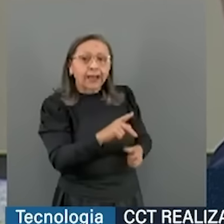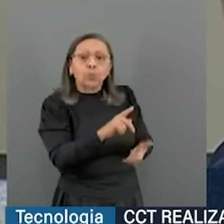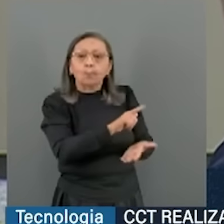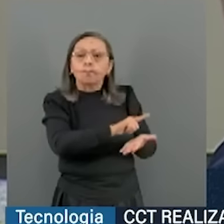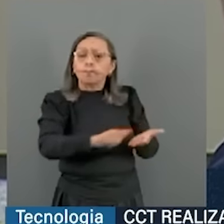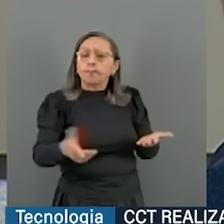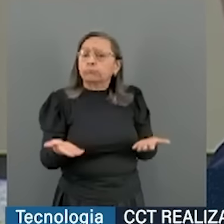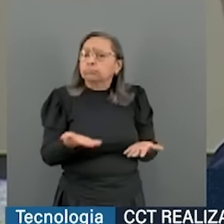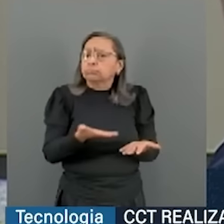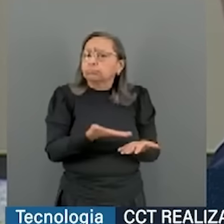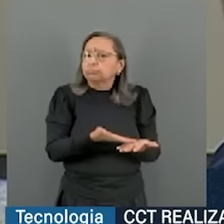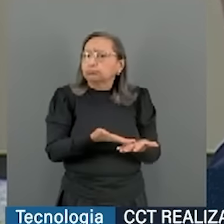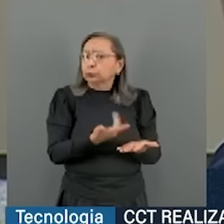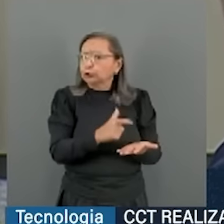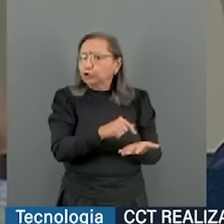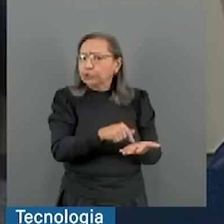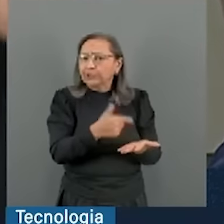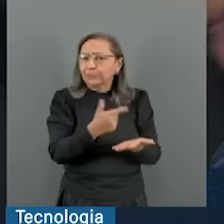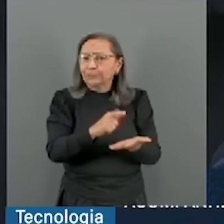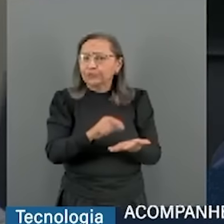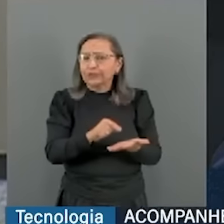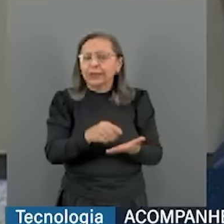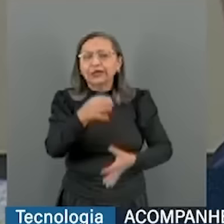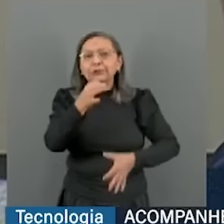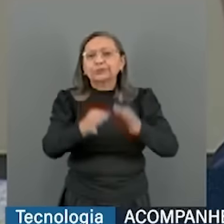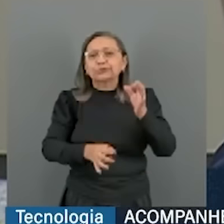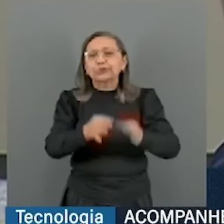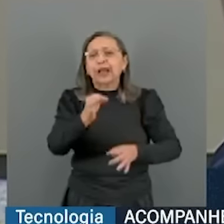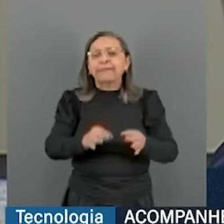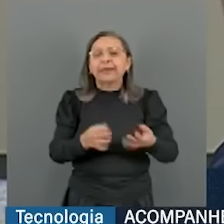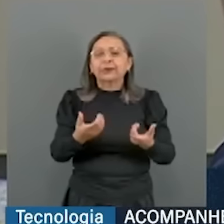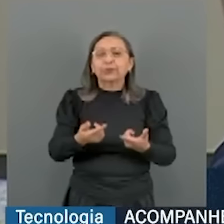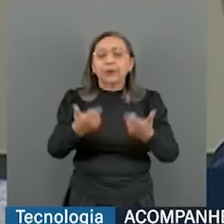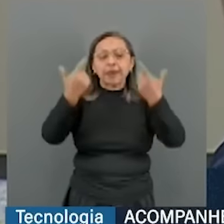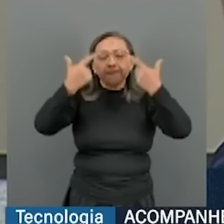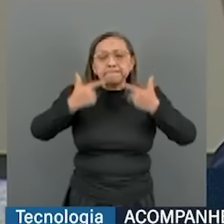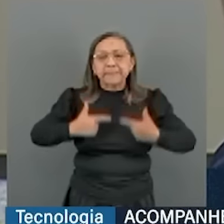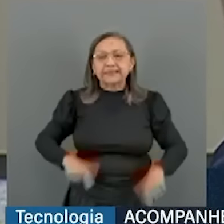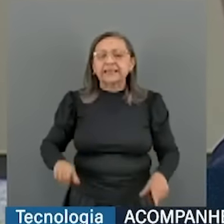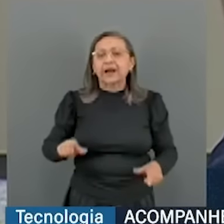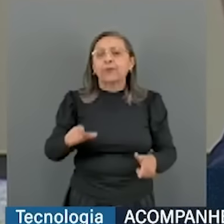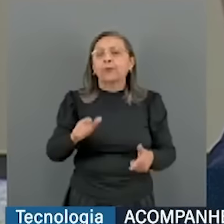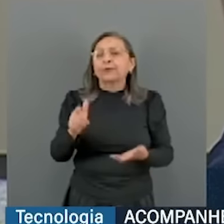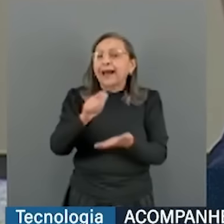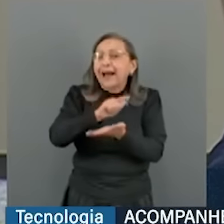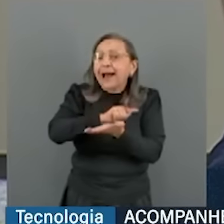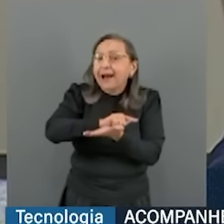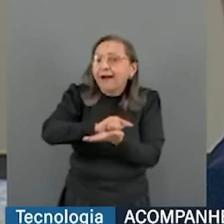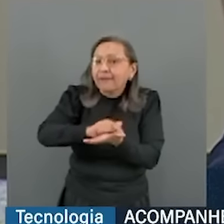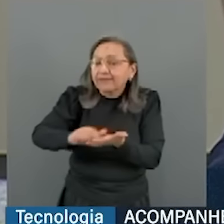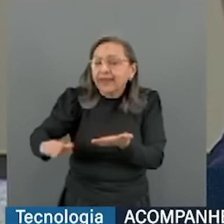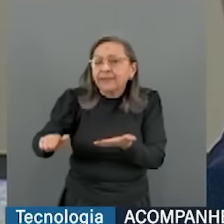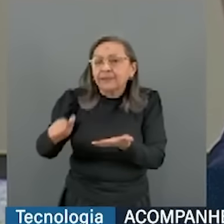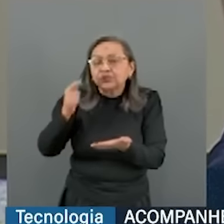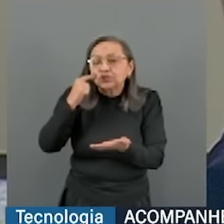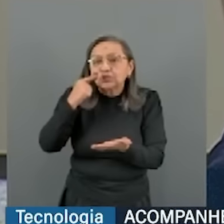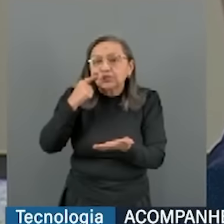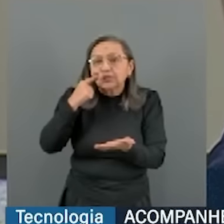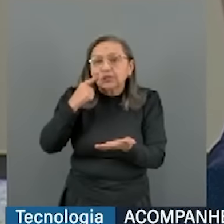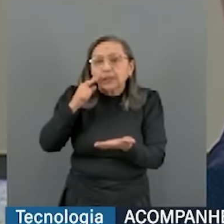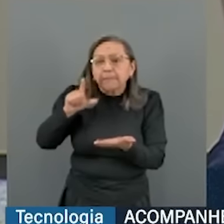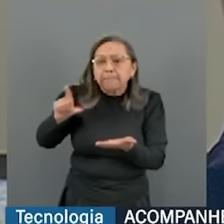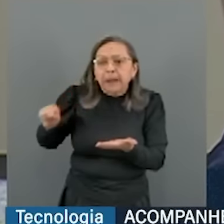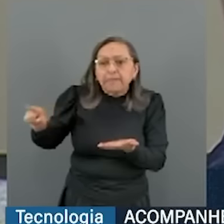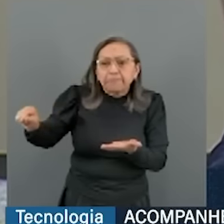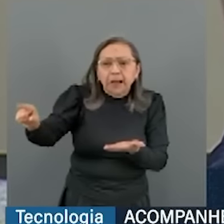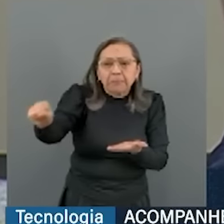ausência de um julgamento imparcial, ausência de coleta de